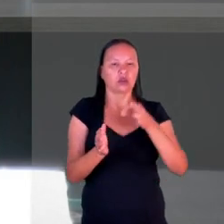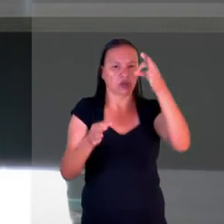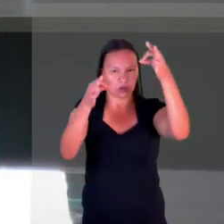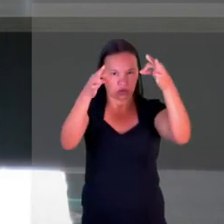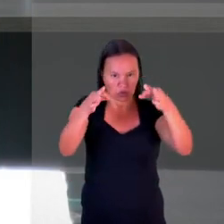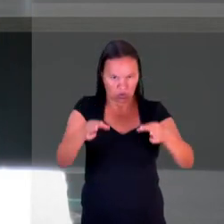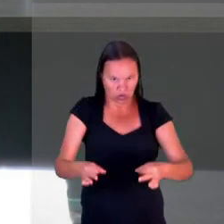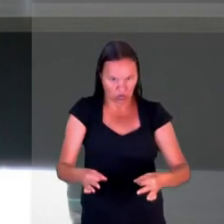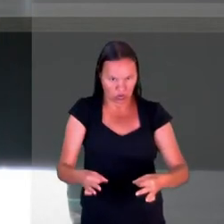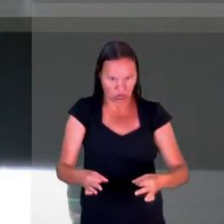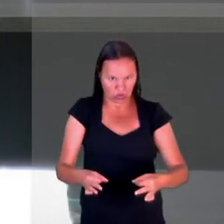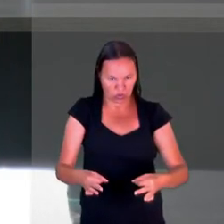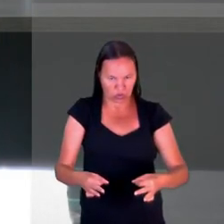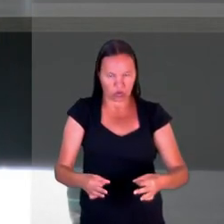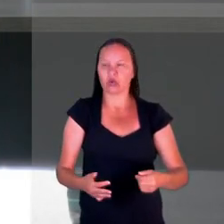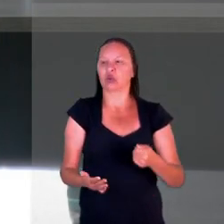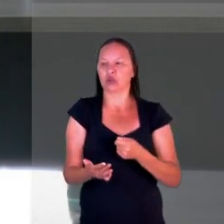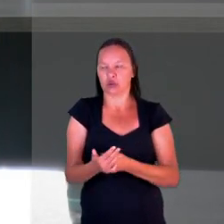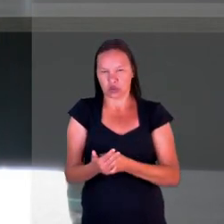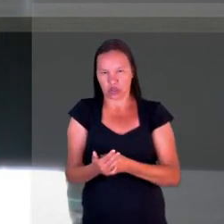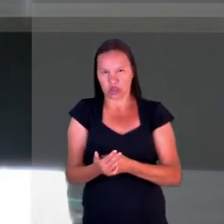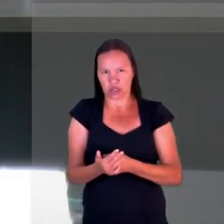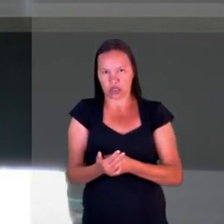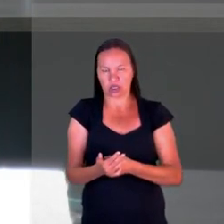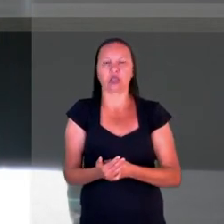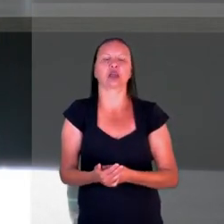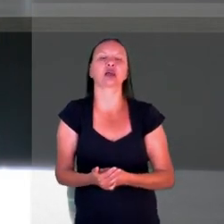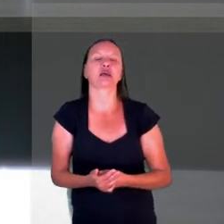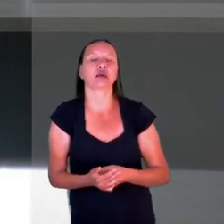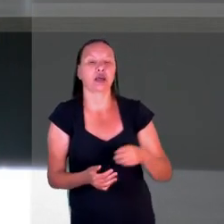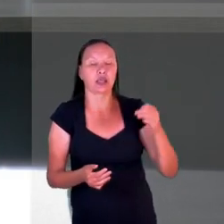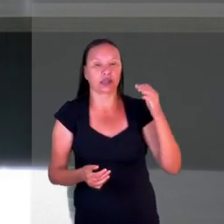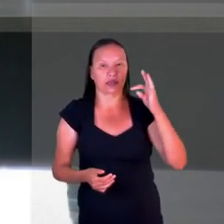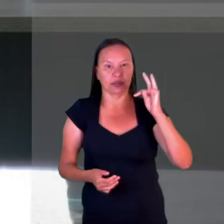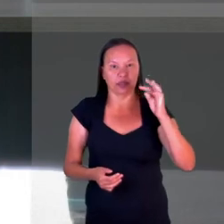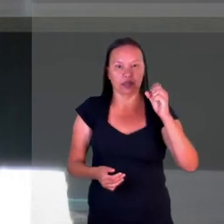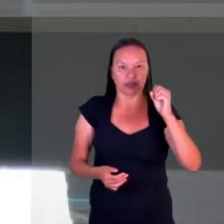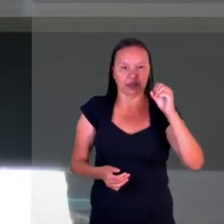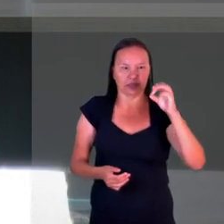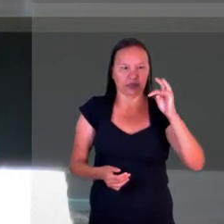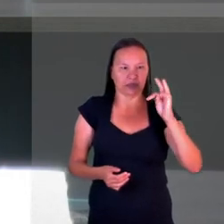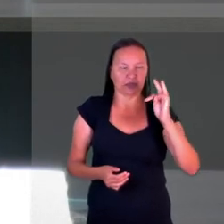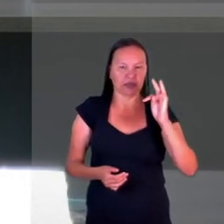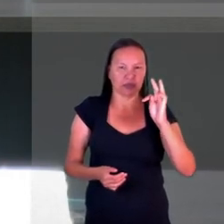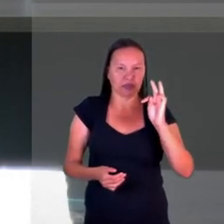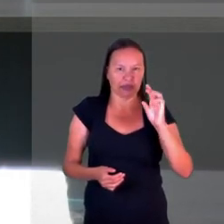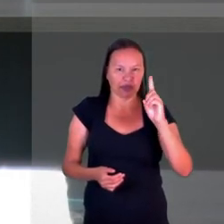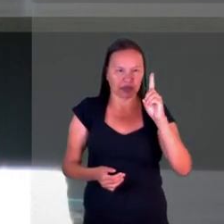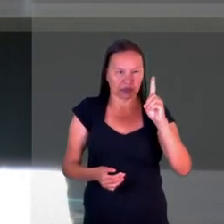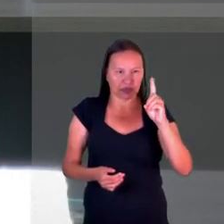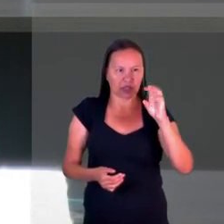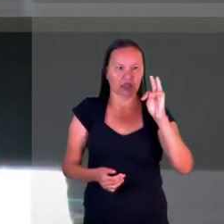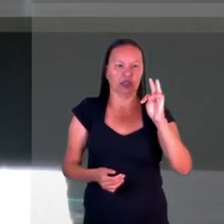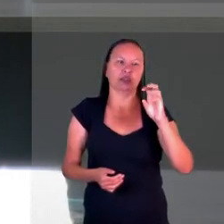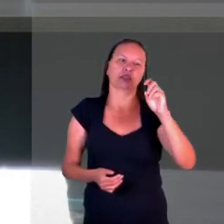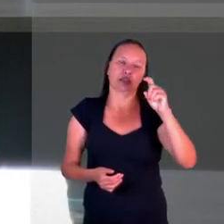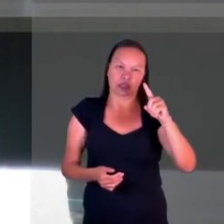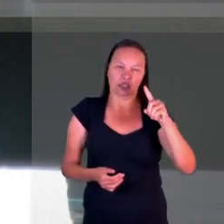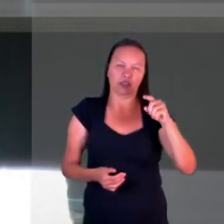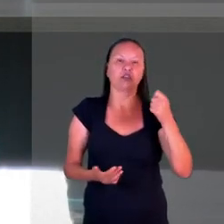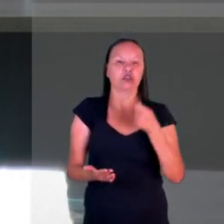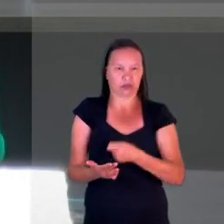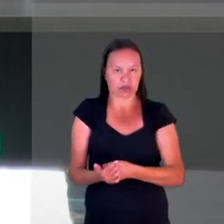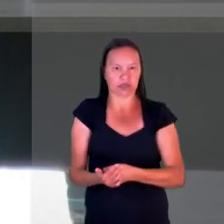houve uma decisão de de de adpf cabe essa decisão ser executada D